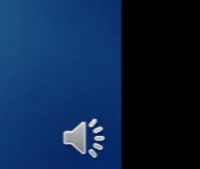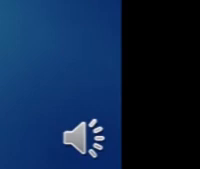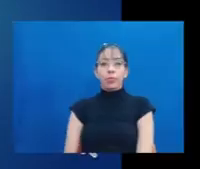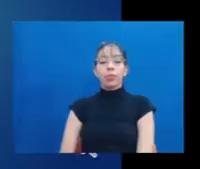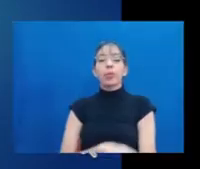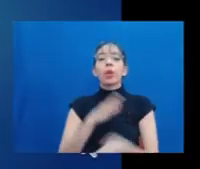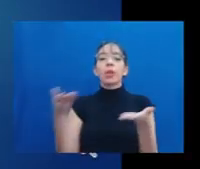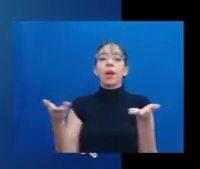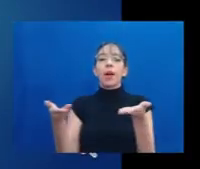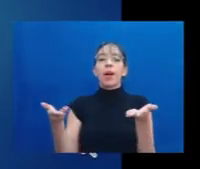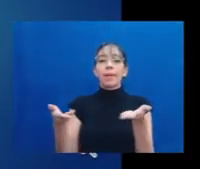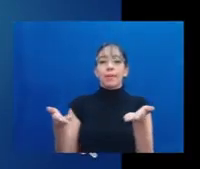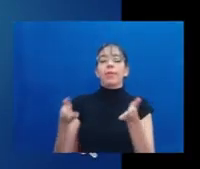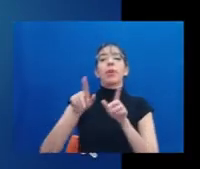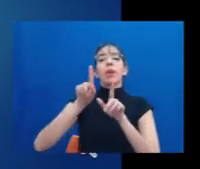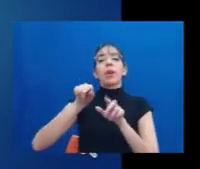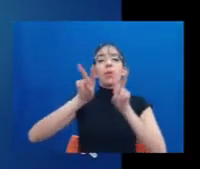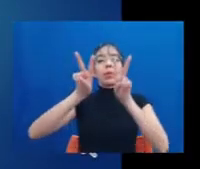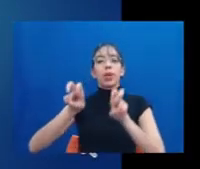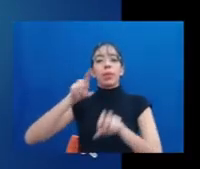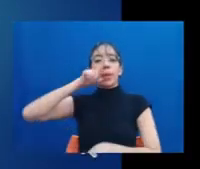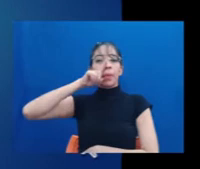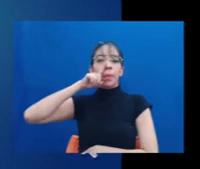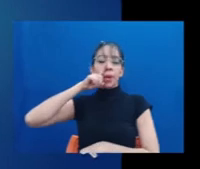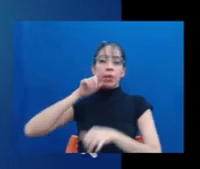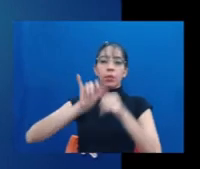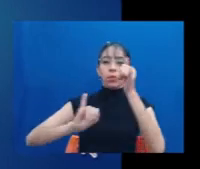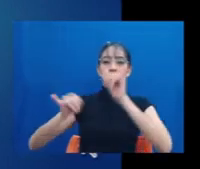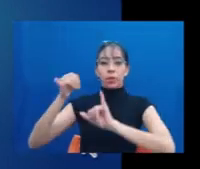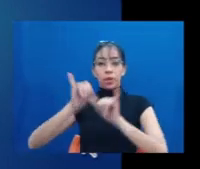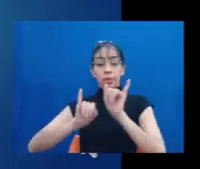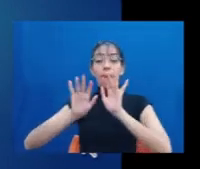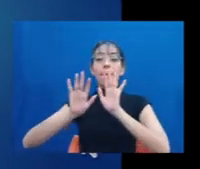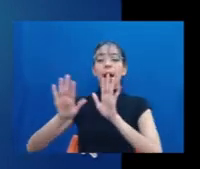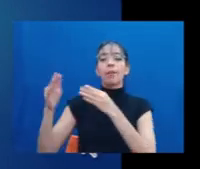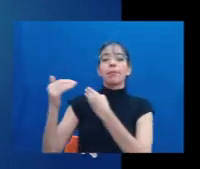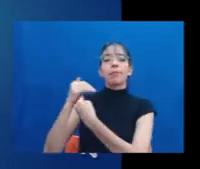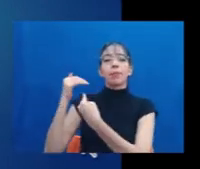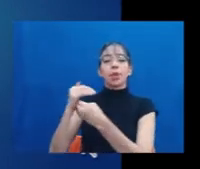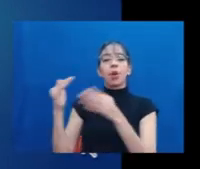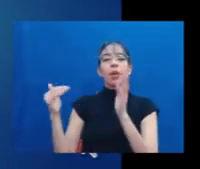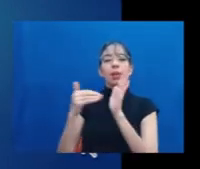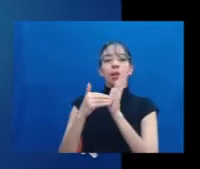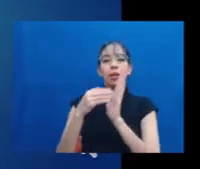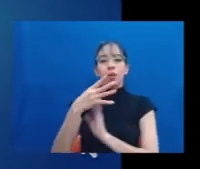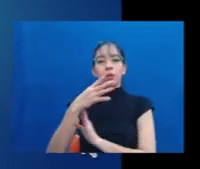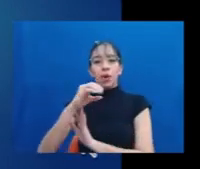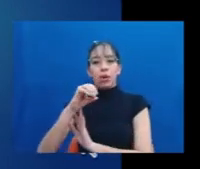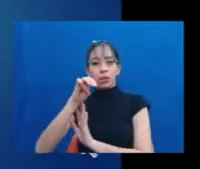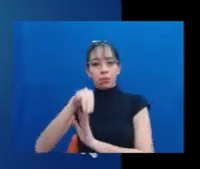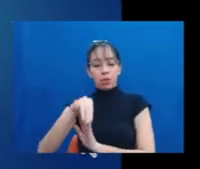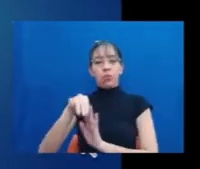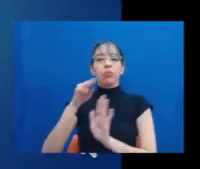Bom dia a todos. Então, o tema da nossa aula hoje são os riscos químicos. Houve uma recomendação da duração das aulas não ultrapassar os 40